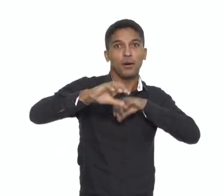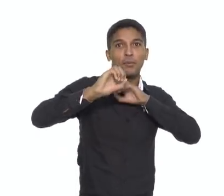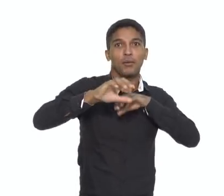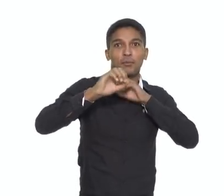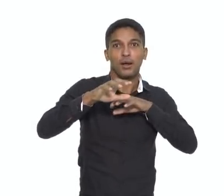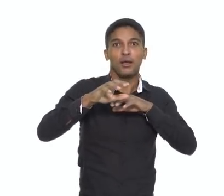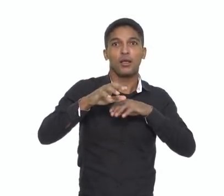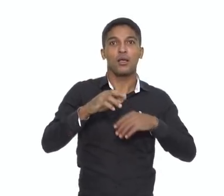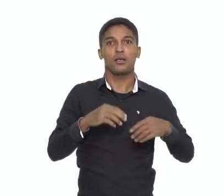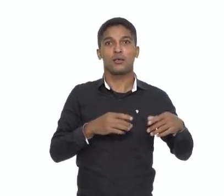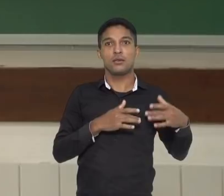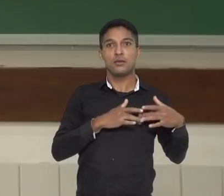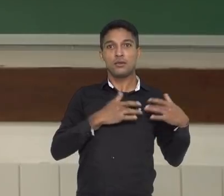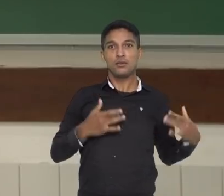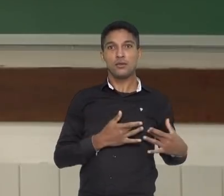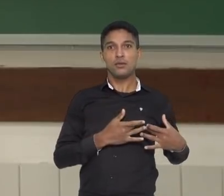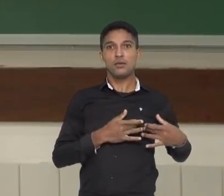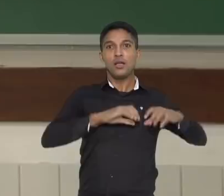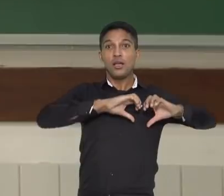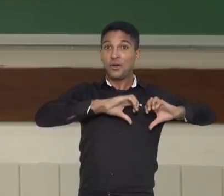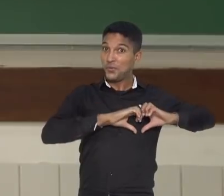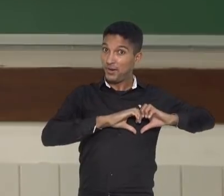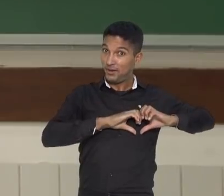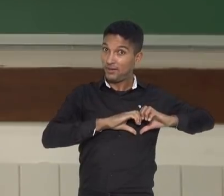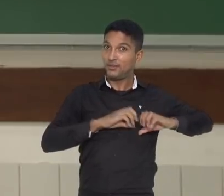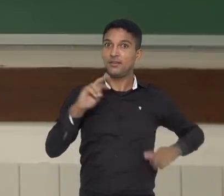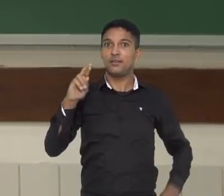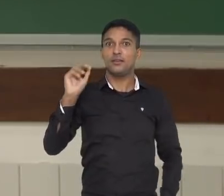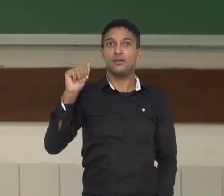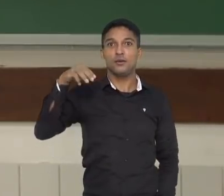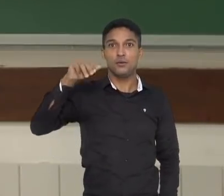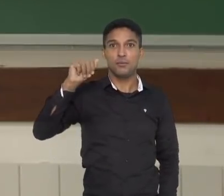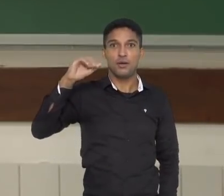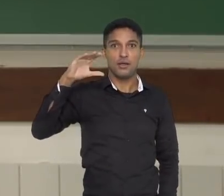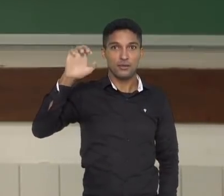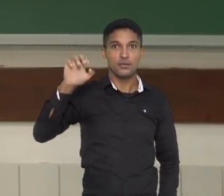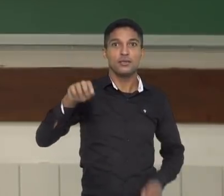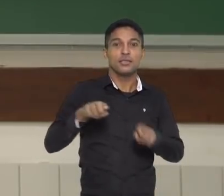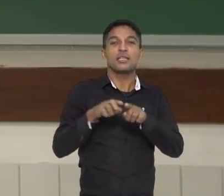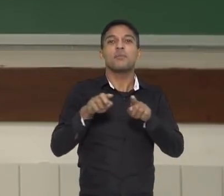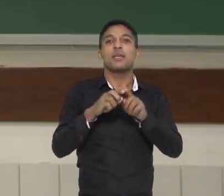expressões implícitas e explícitas e também trabalhamos o discurso